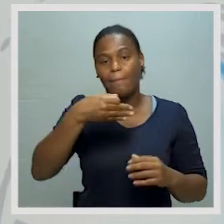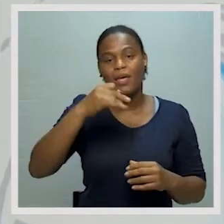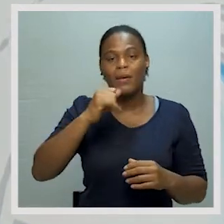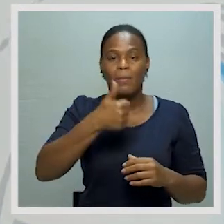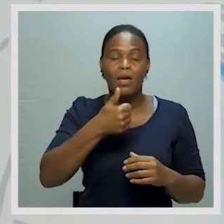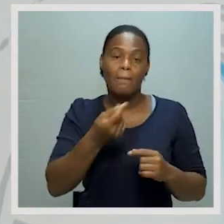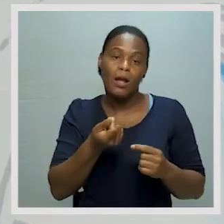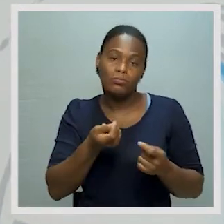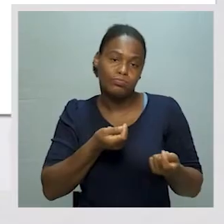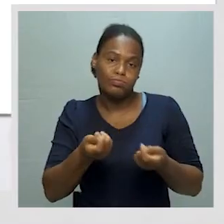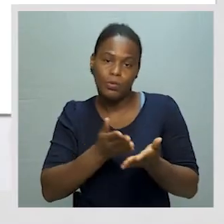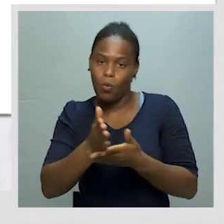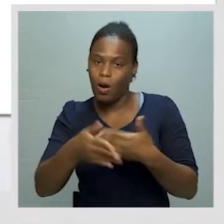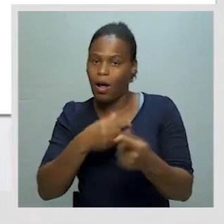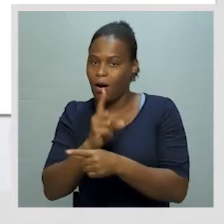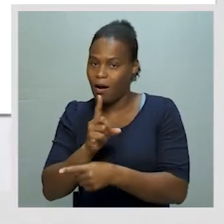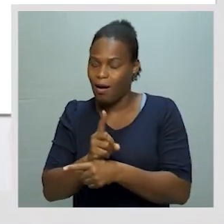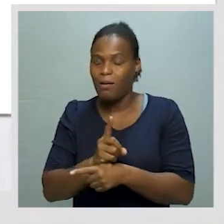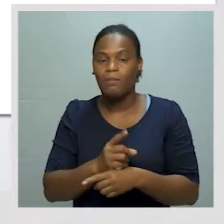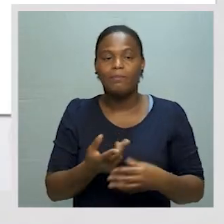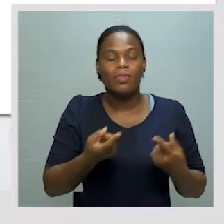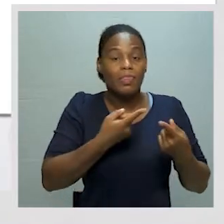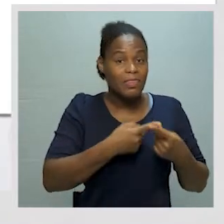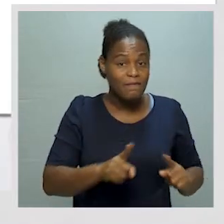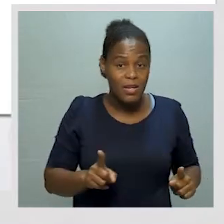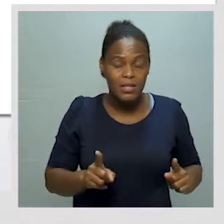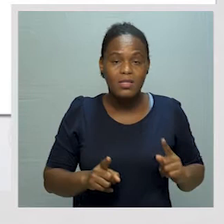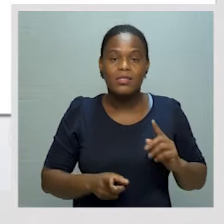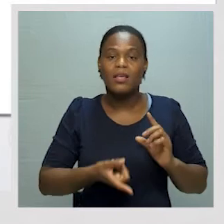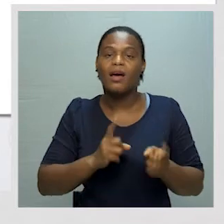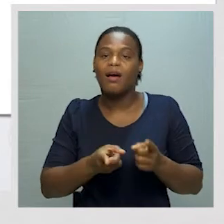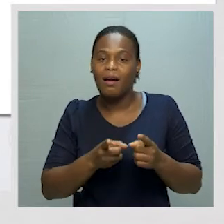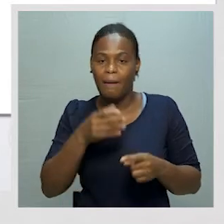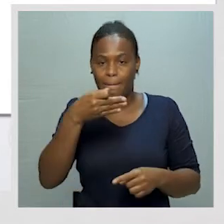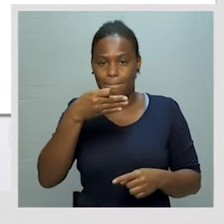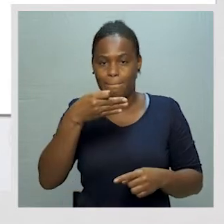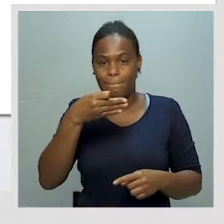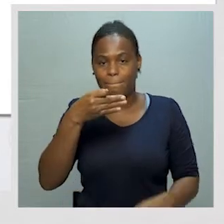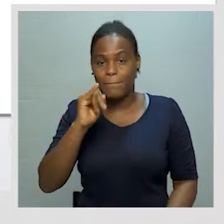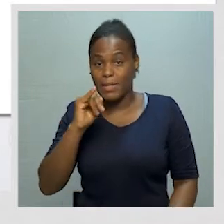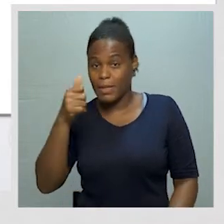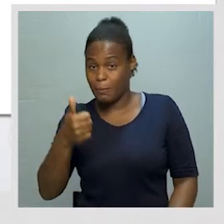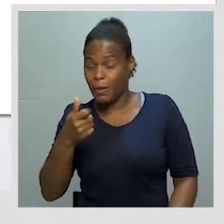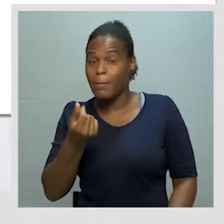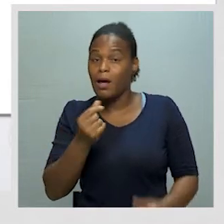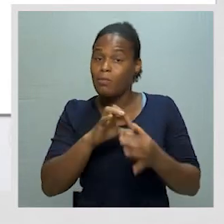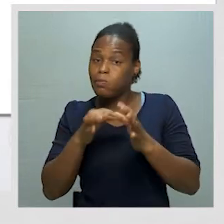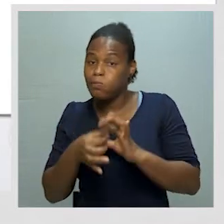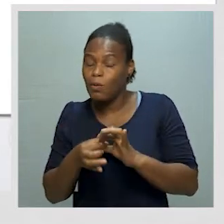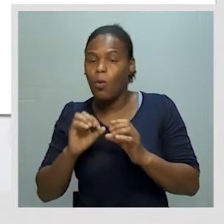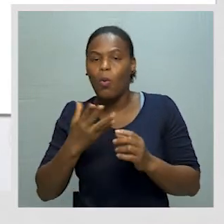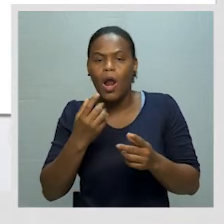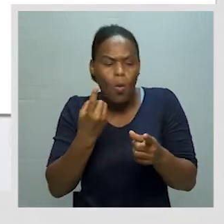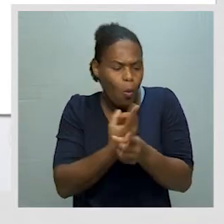preços constantes. A diferença é que o PIB a preços correntes é quando os